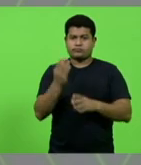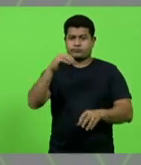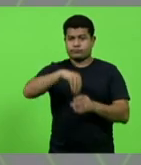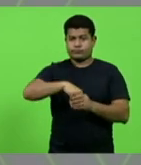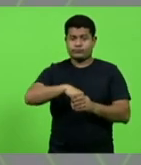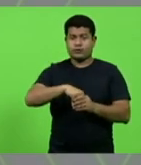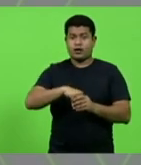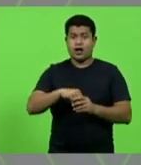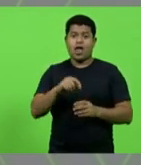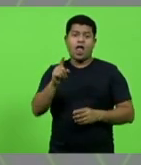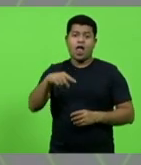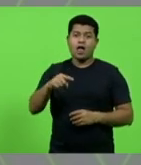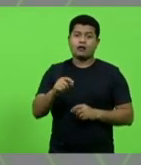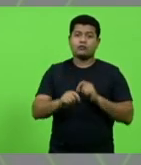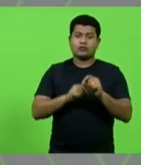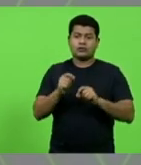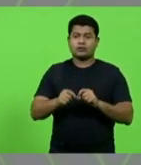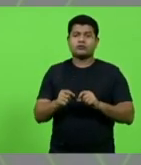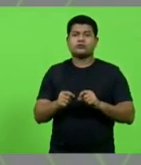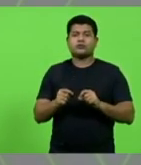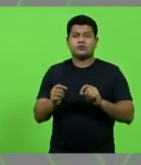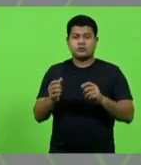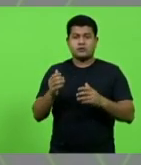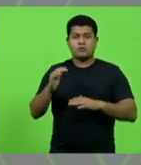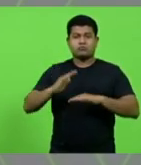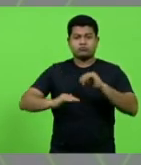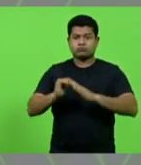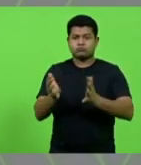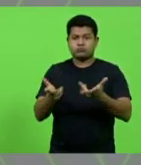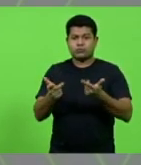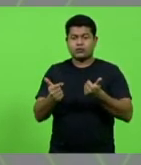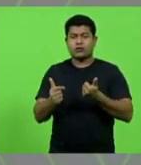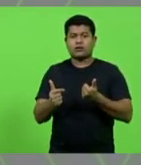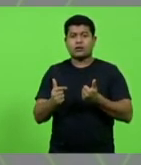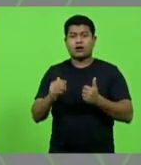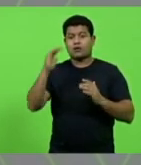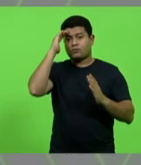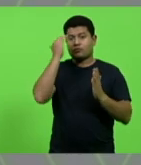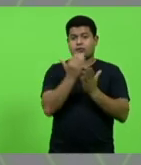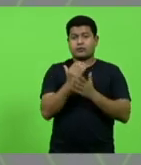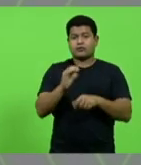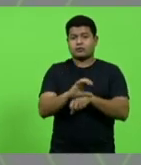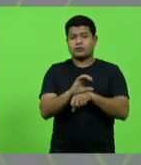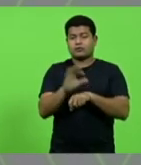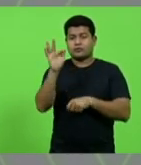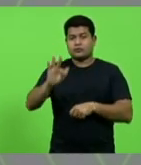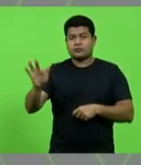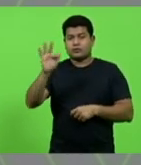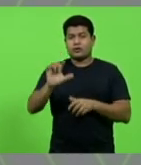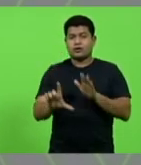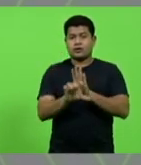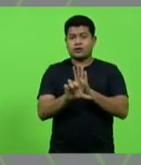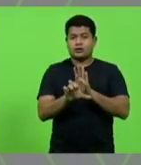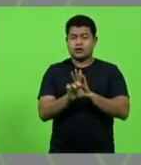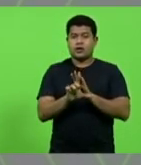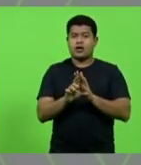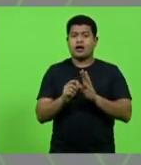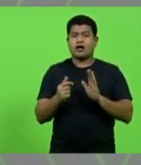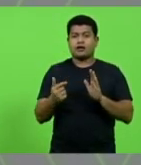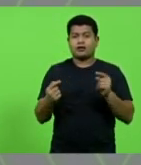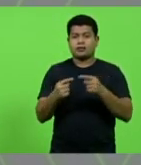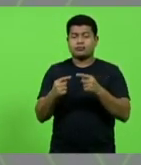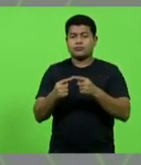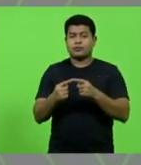meio adequado para o cumprimento do dever de educação assegurado na Constituição Federal, no Estatuto da Criança e Adolescente, na Lei de Diretrizes e Bases da Educação